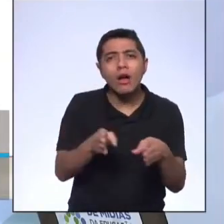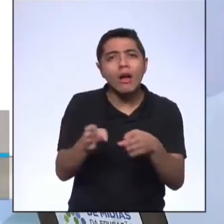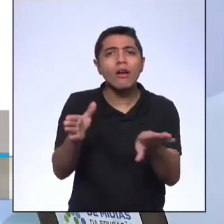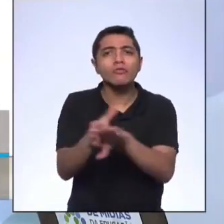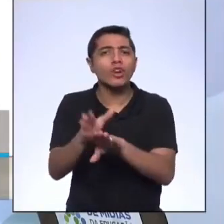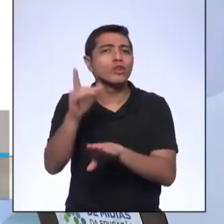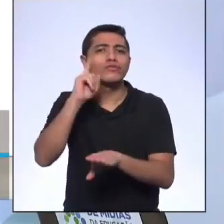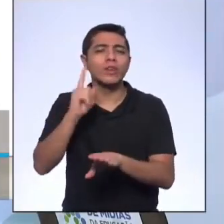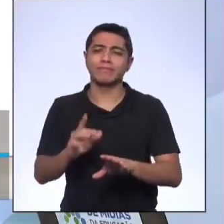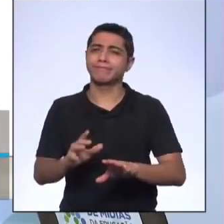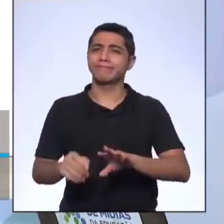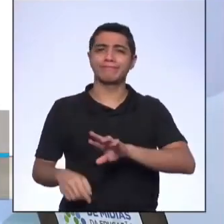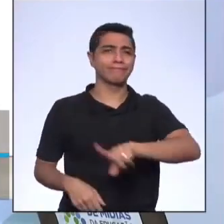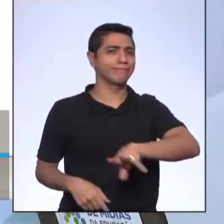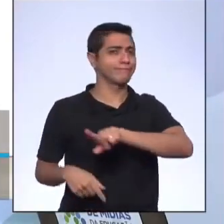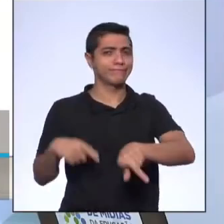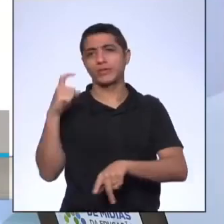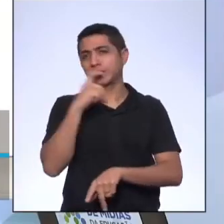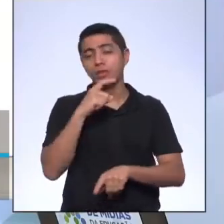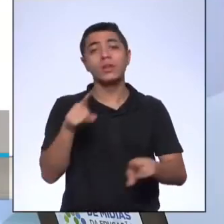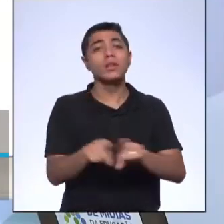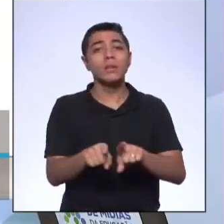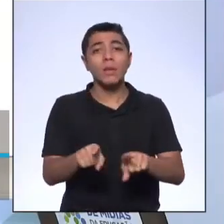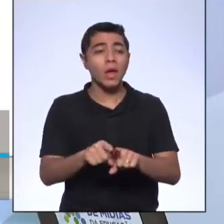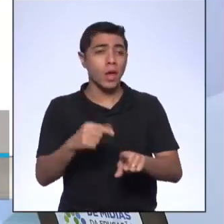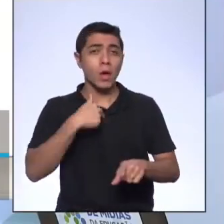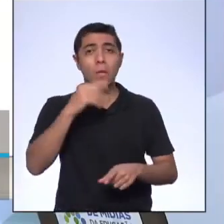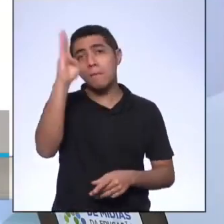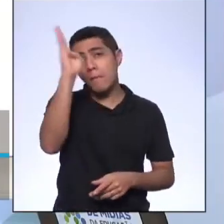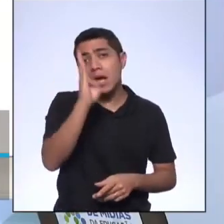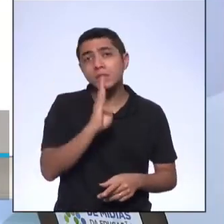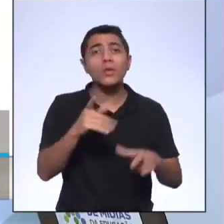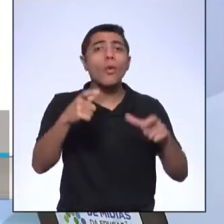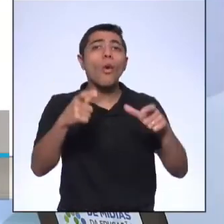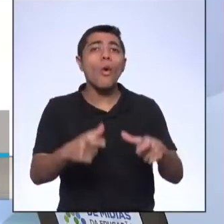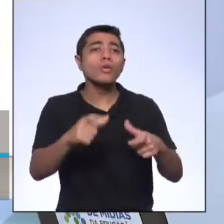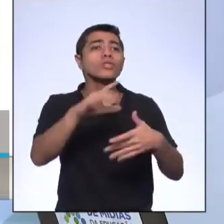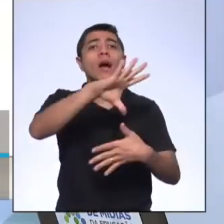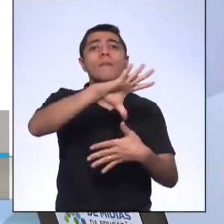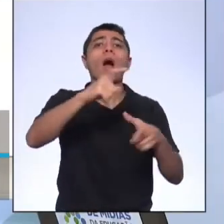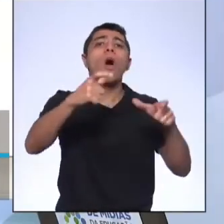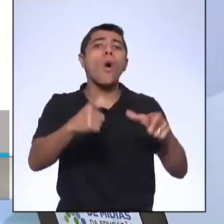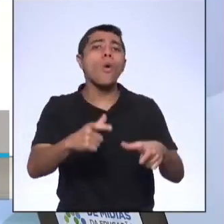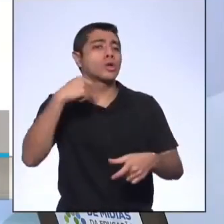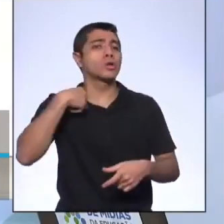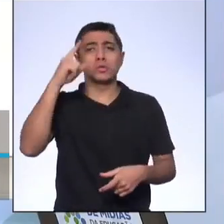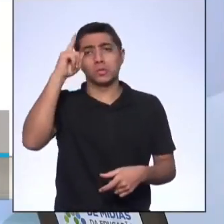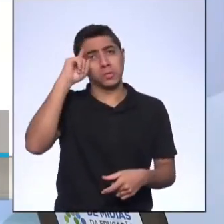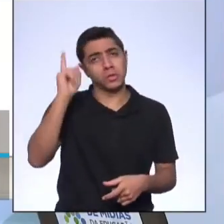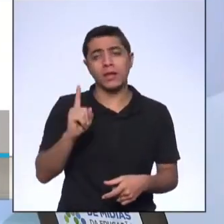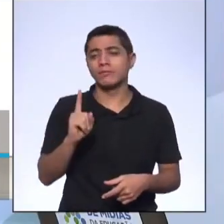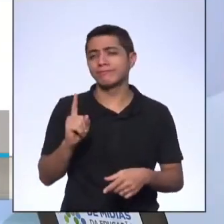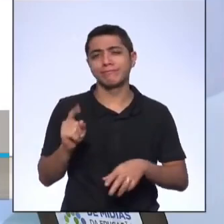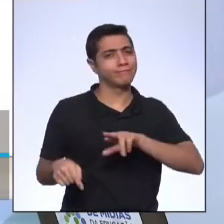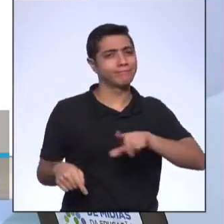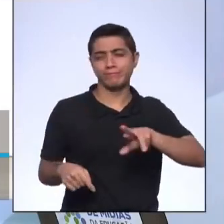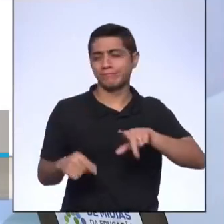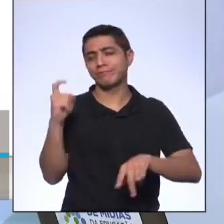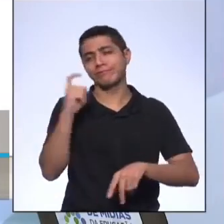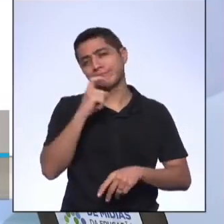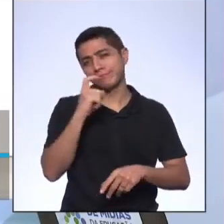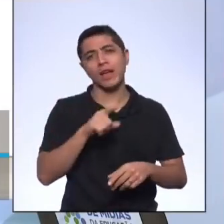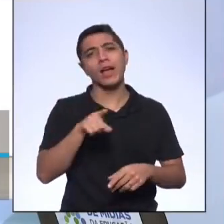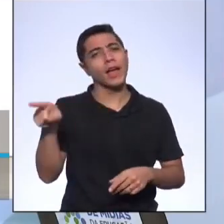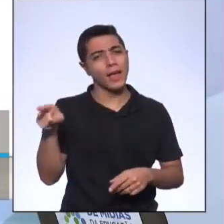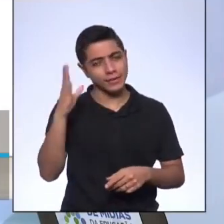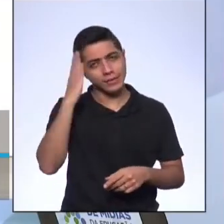é o Brasil, né, onde era a América, também cai por terra, porque, afinal de contas, para fazer o Tratado de Tordesilhas, precisava-se ter o conhecimento